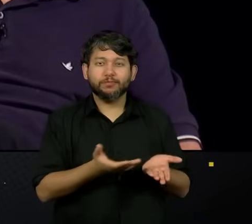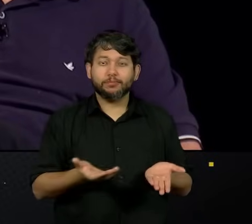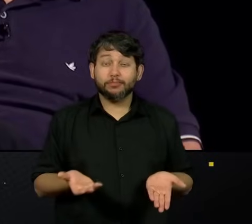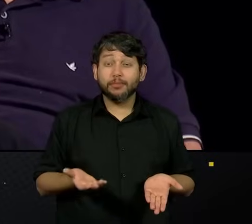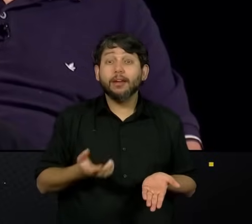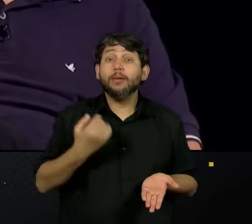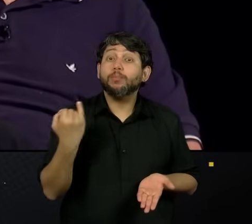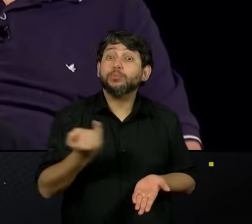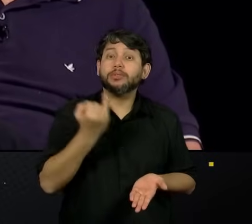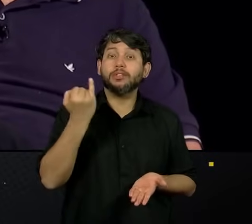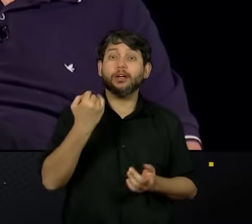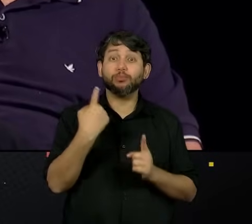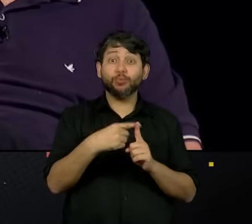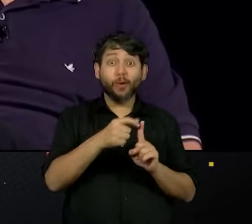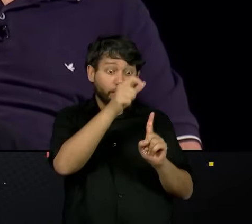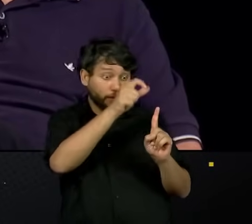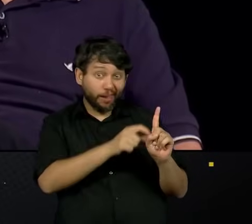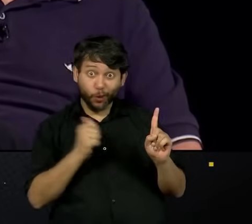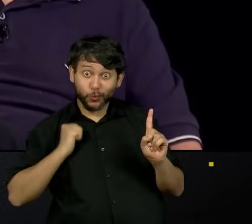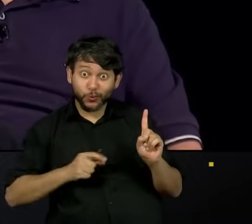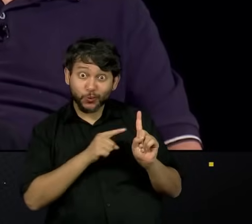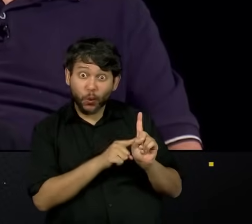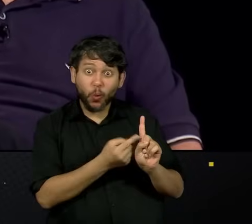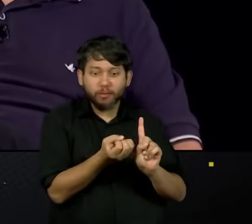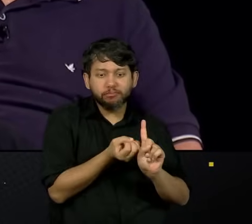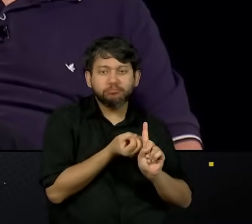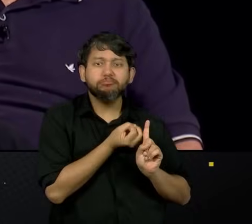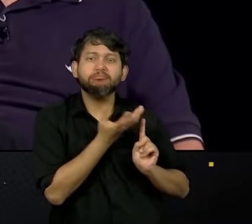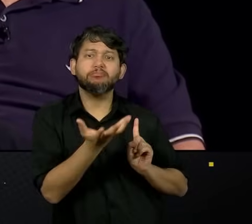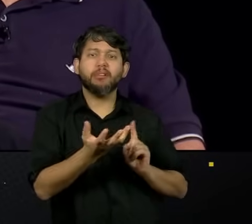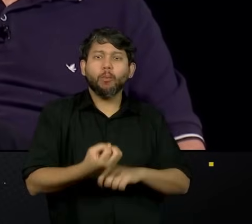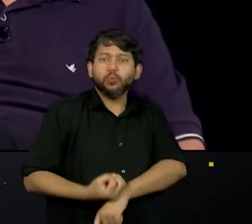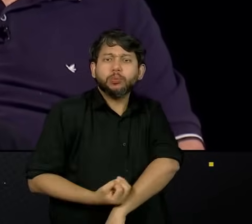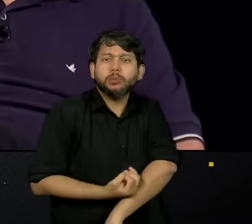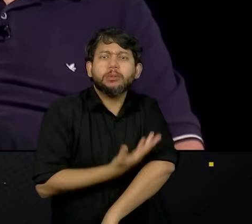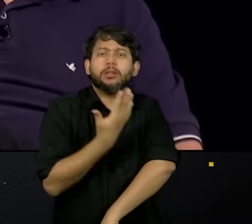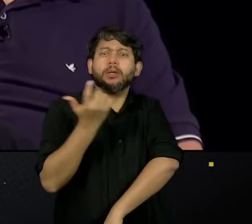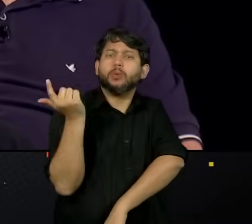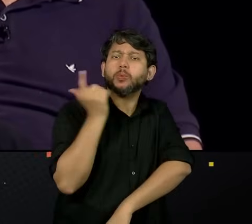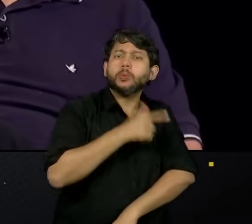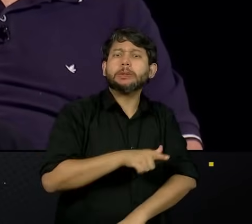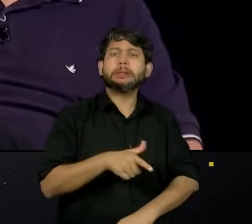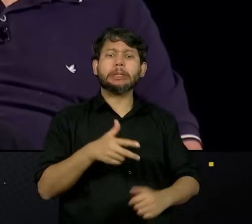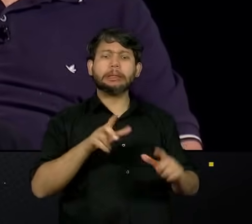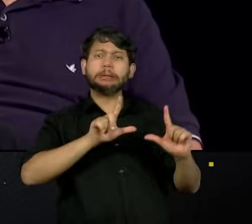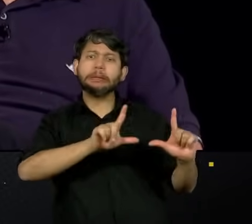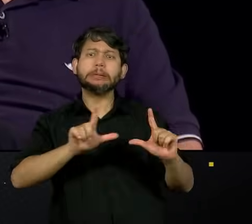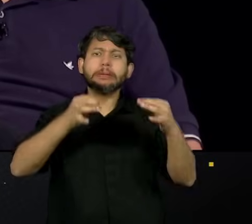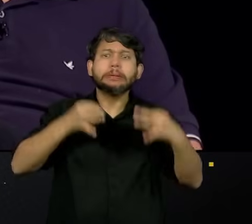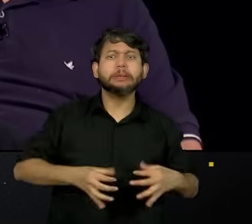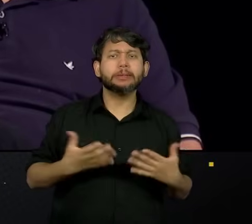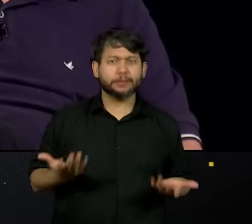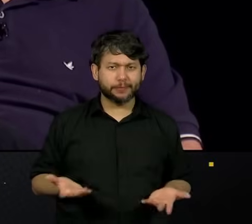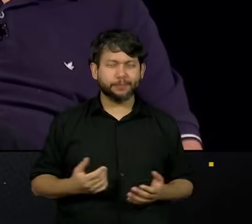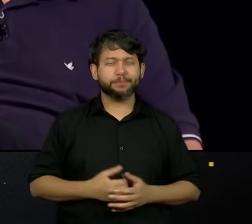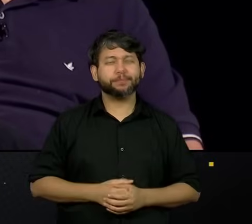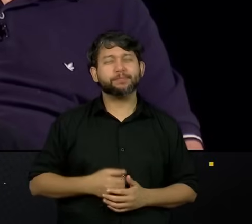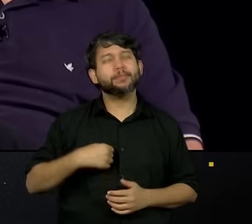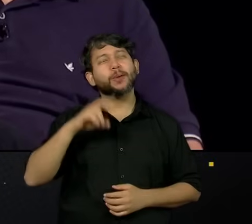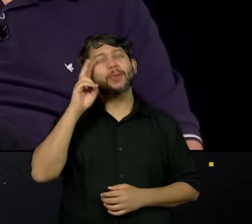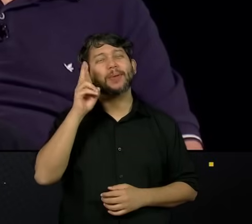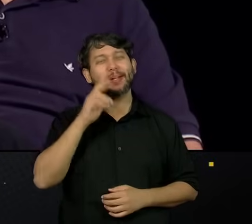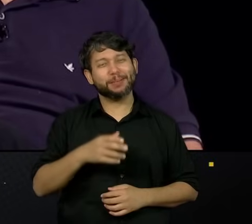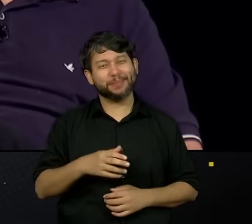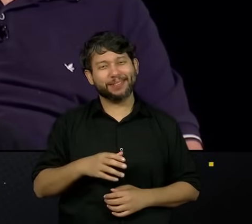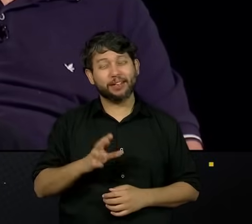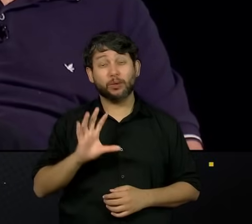que vem a palavra, que vem a emoção e que uma cena acontece ou não. Então me lembro de inúmeras vezes estar com um